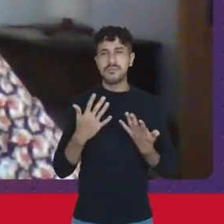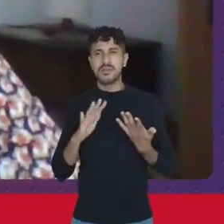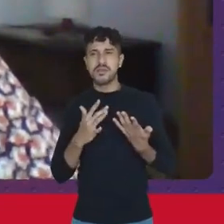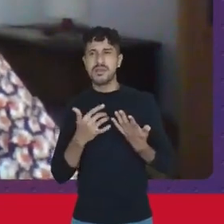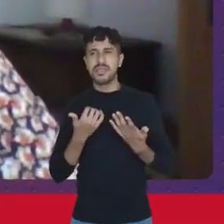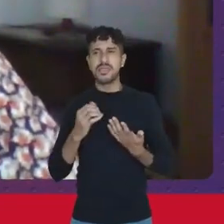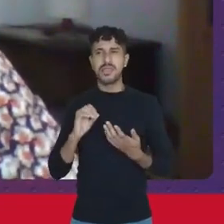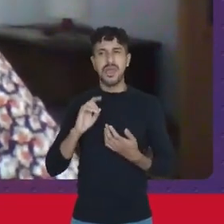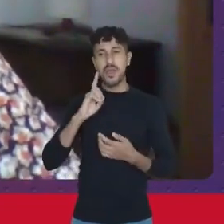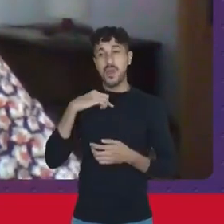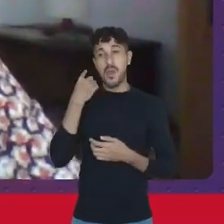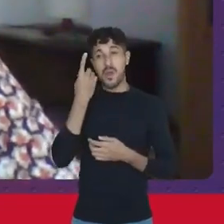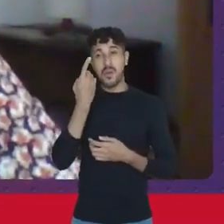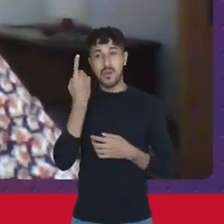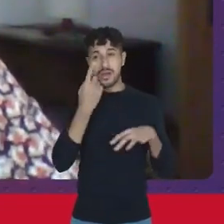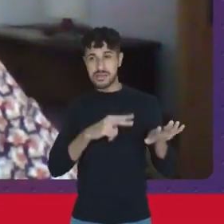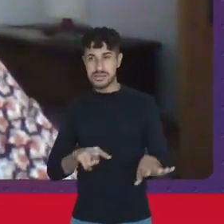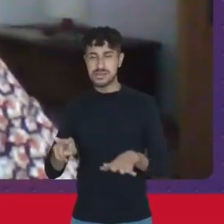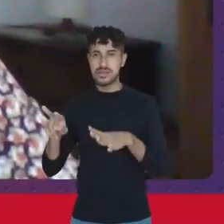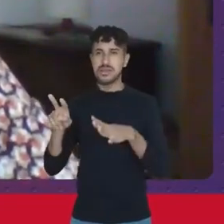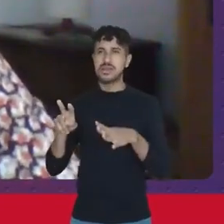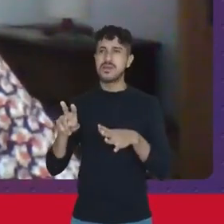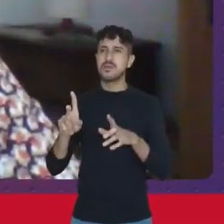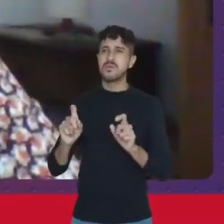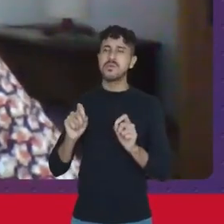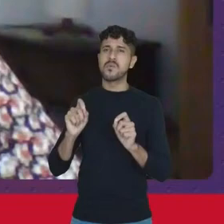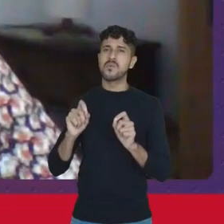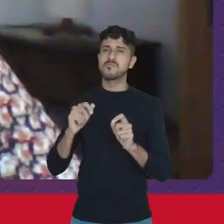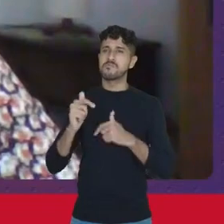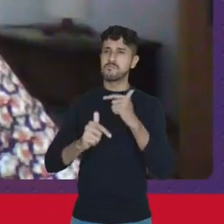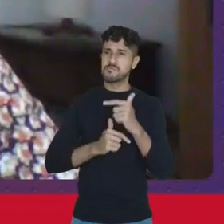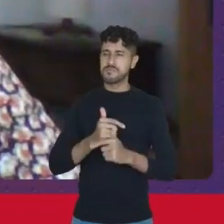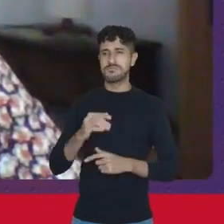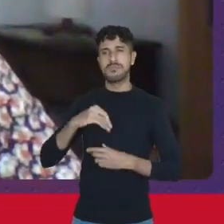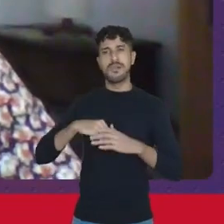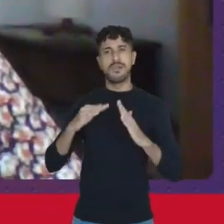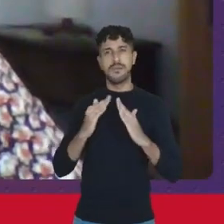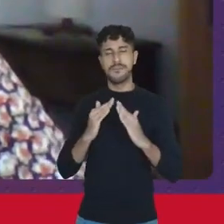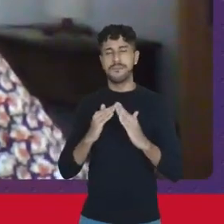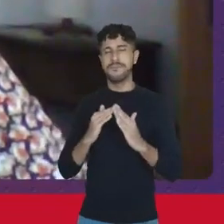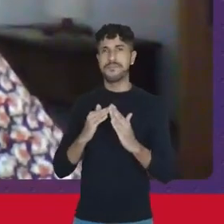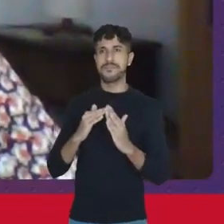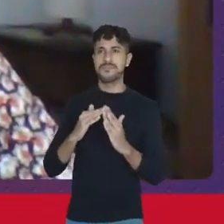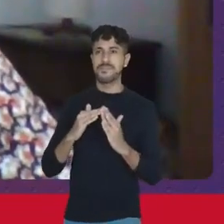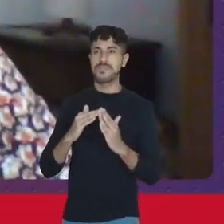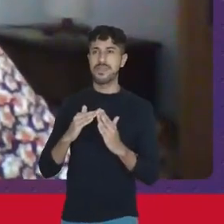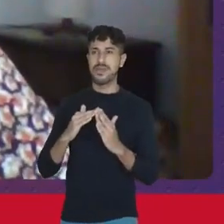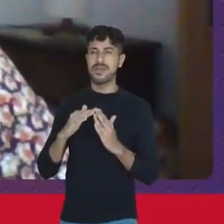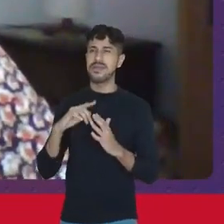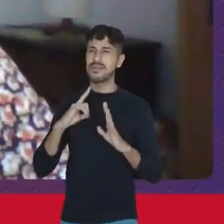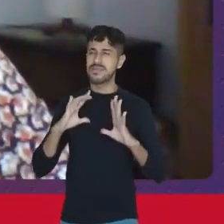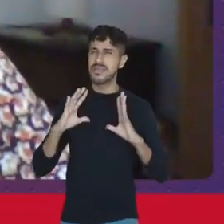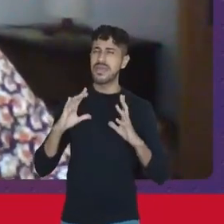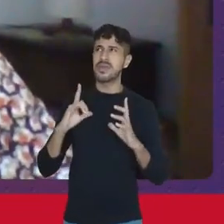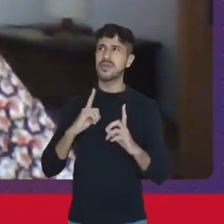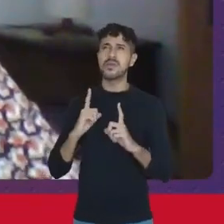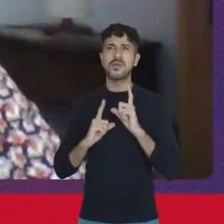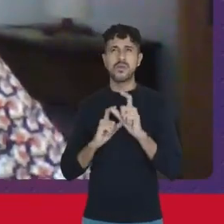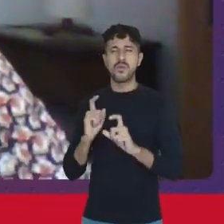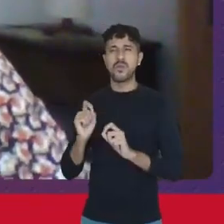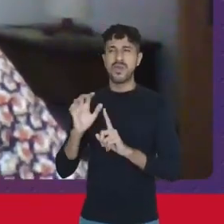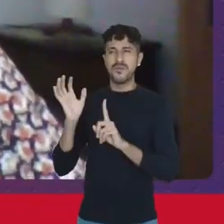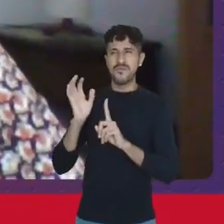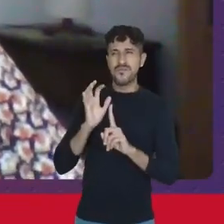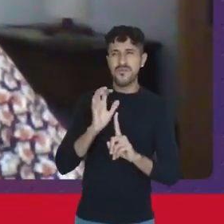de 10 horas por semana com os afazeres domésticos. Há todo um